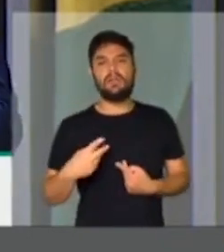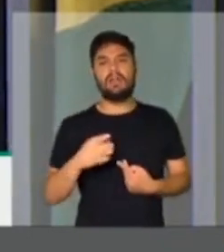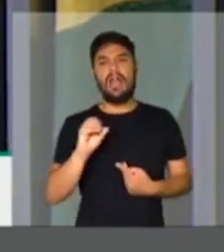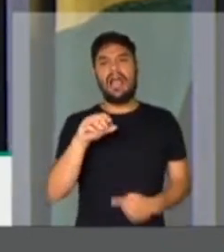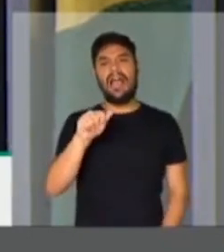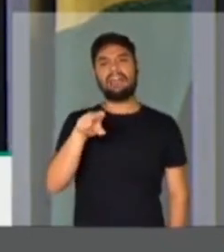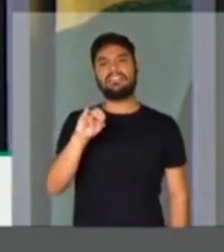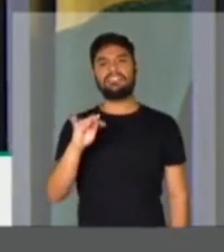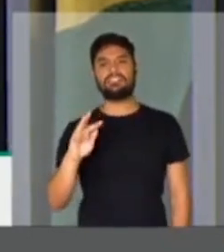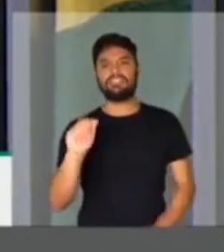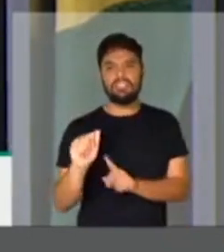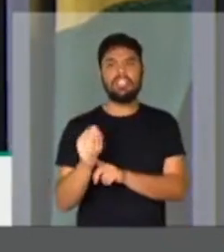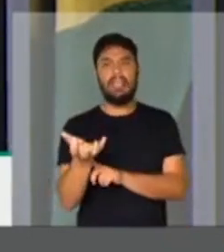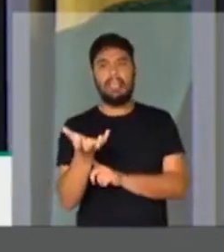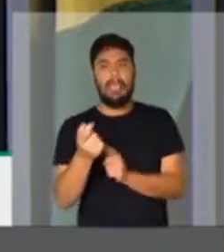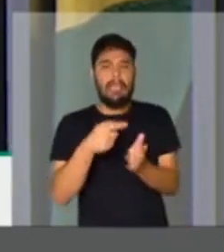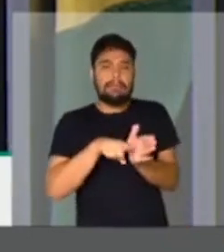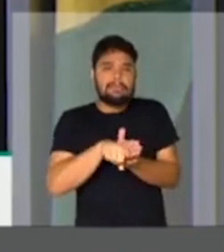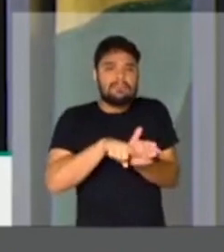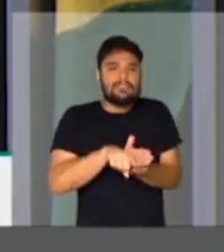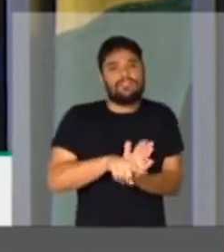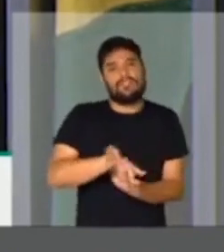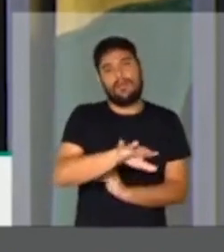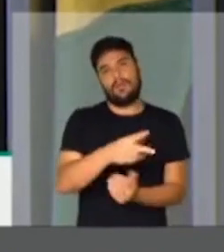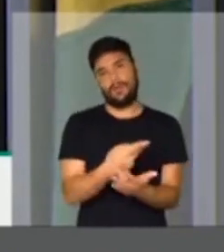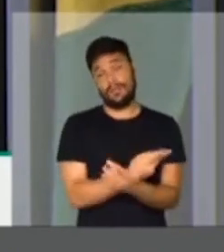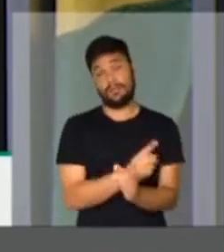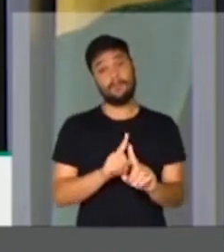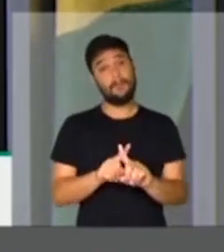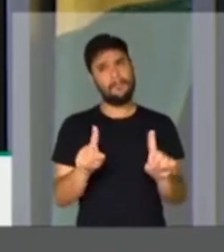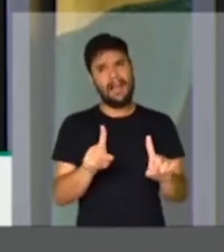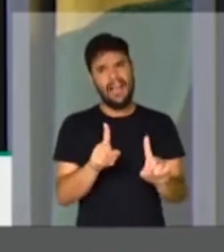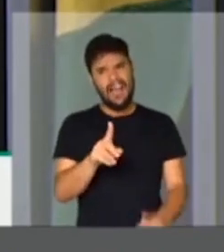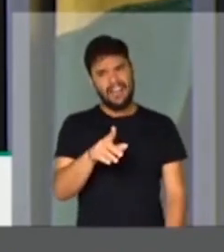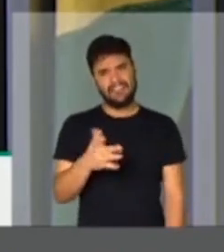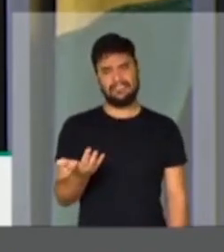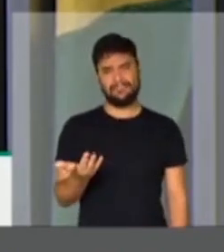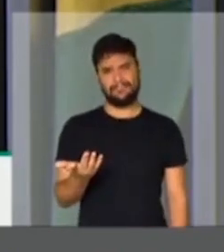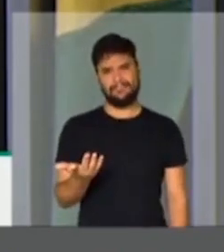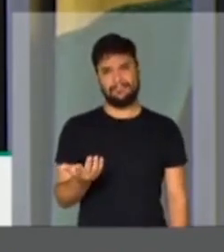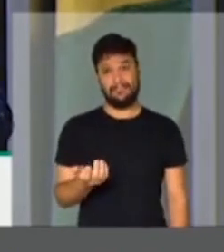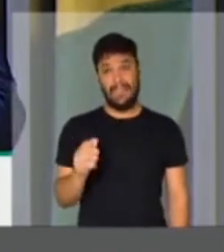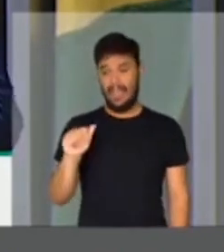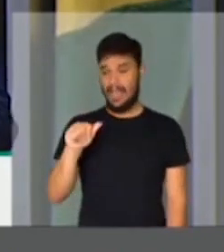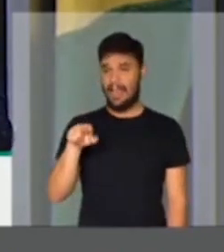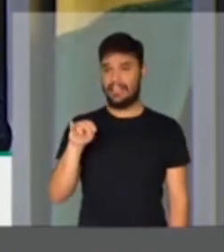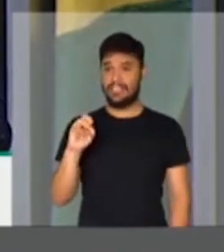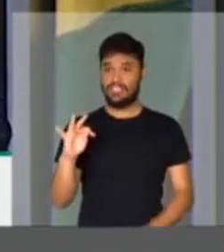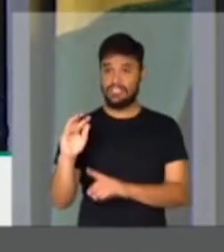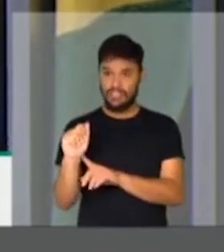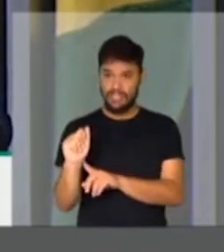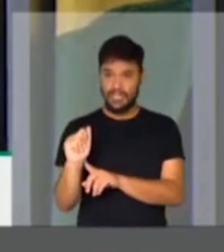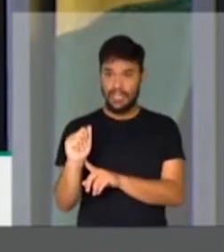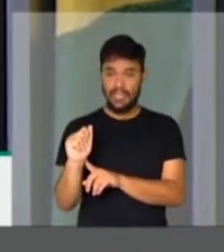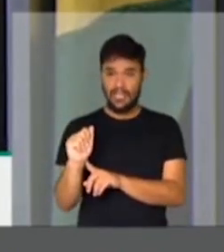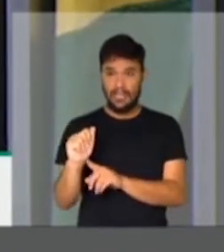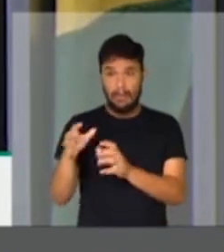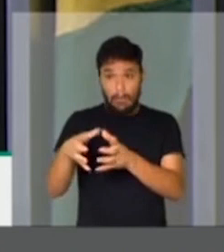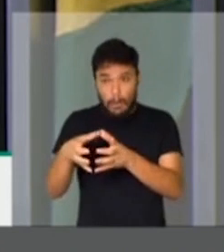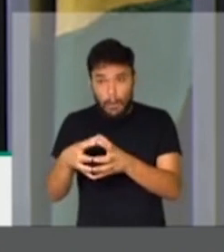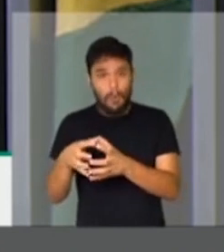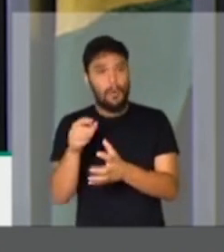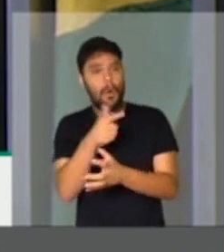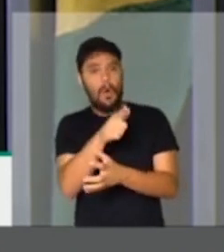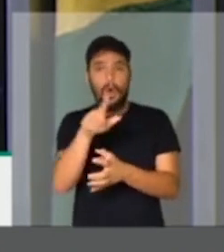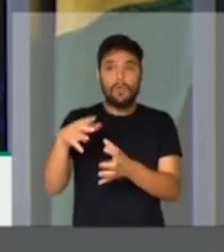uma apuração imediata. É engraçado que vocês nunca viram a Anistia Internacional e órgãos de